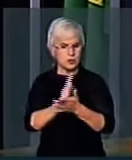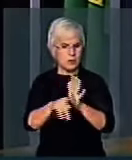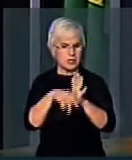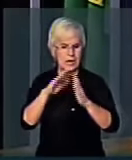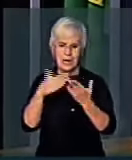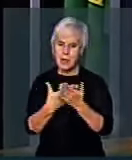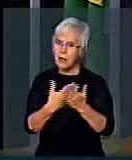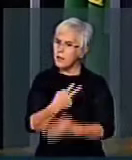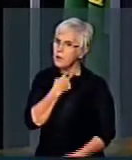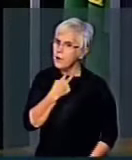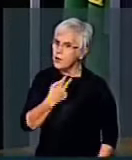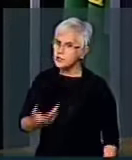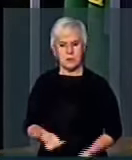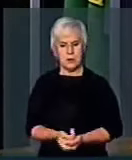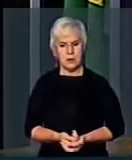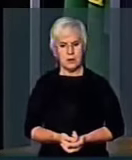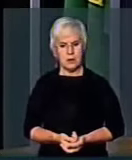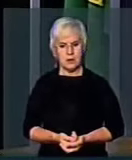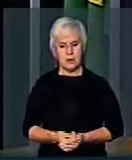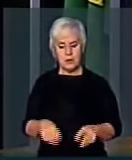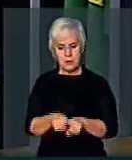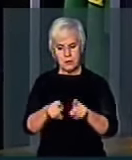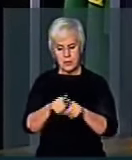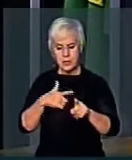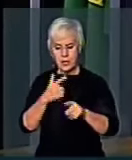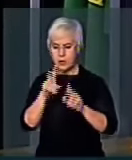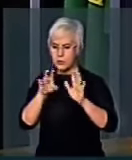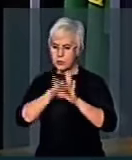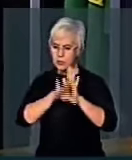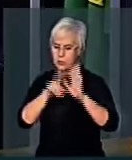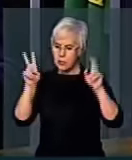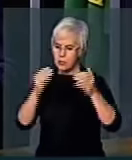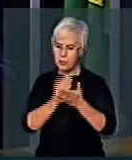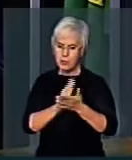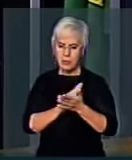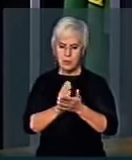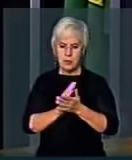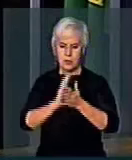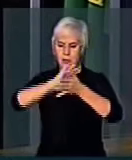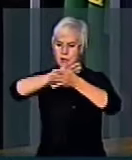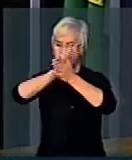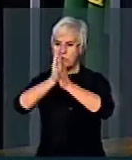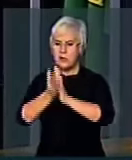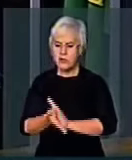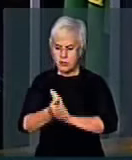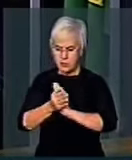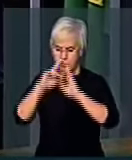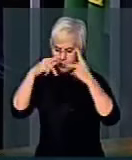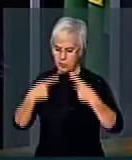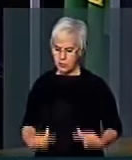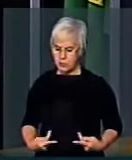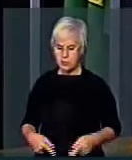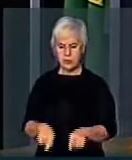não deve ser ministrado no ensino fundamental. Diz outro capítulo, bastante claro, desconstrução da heteronormatividade. E